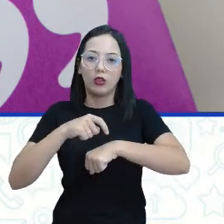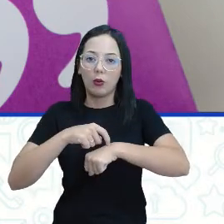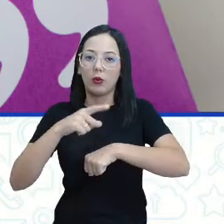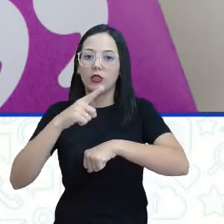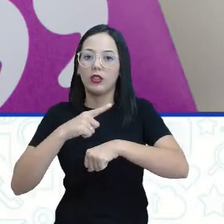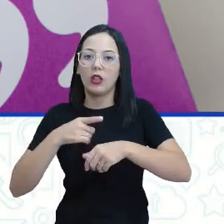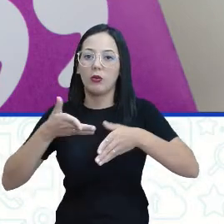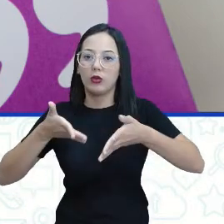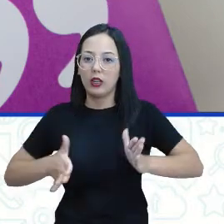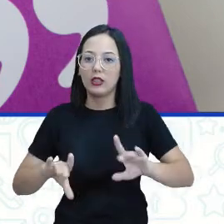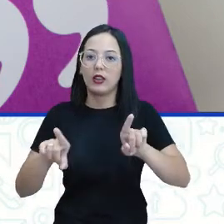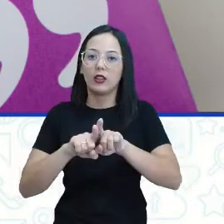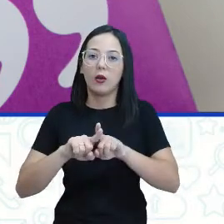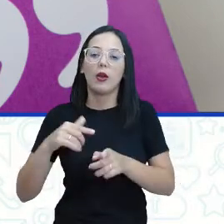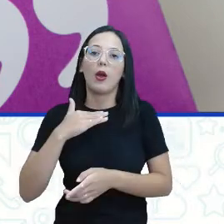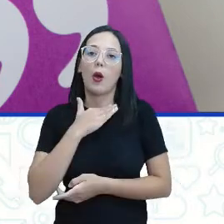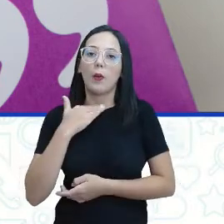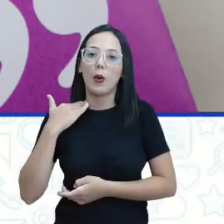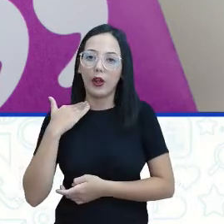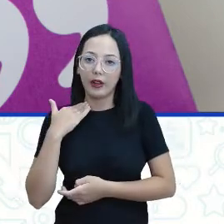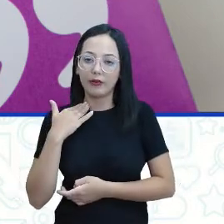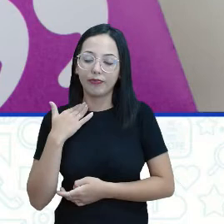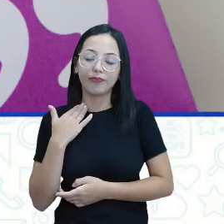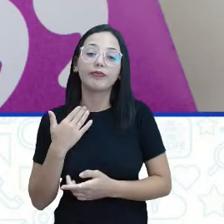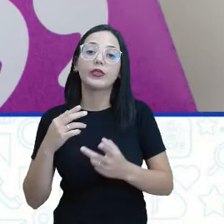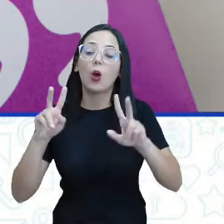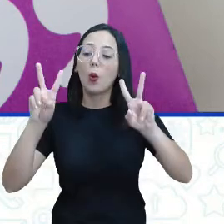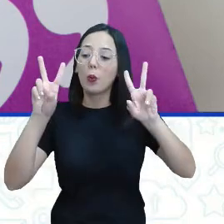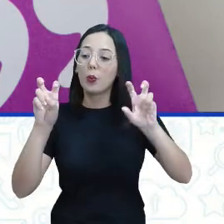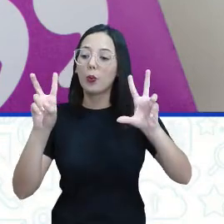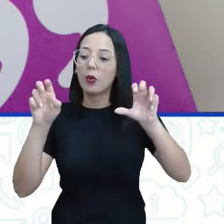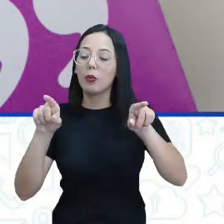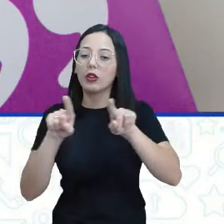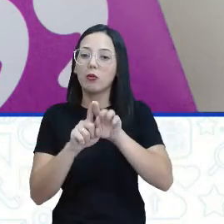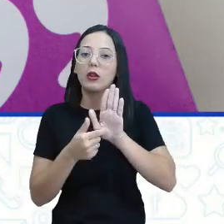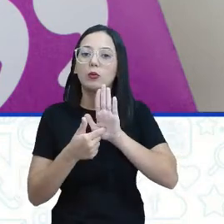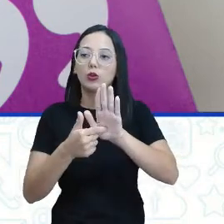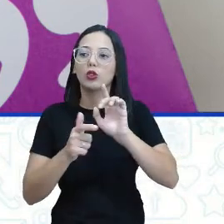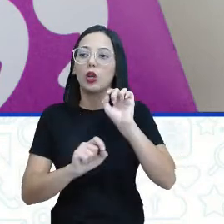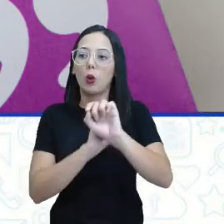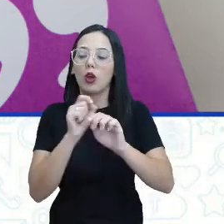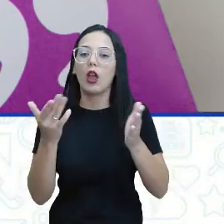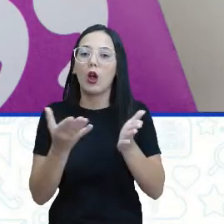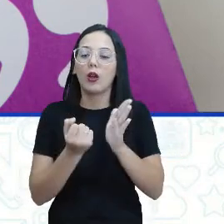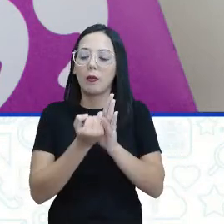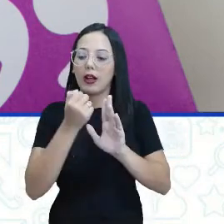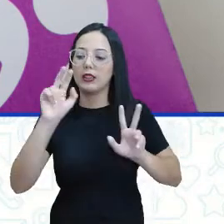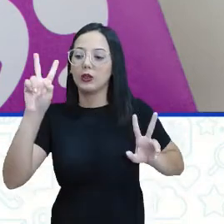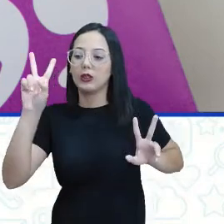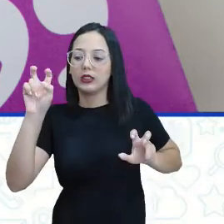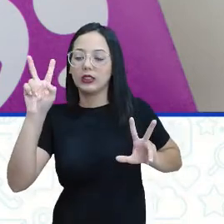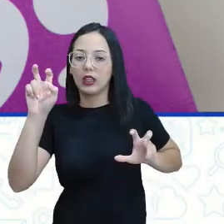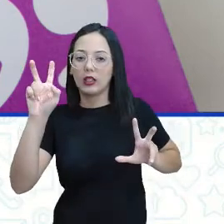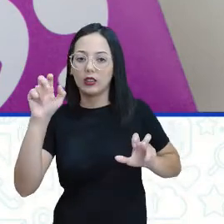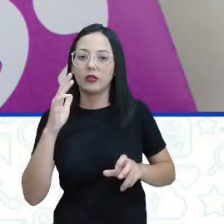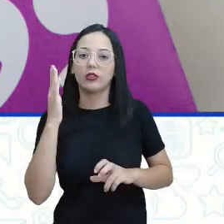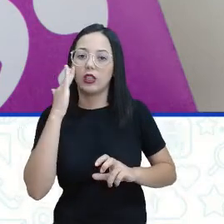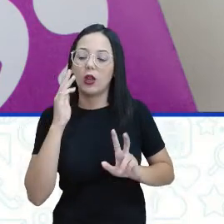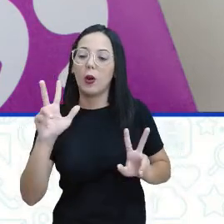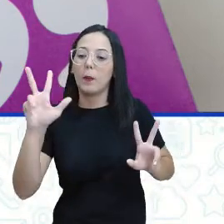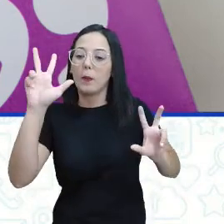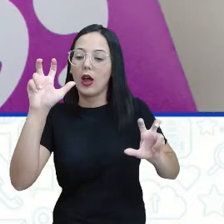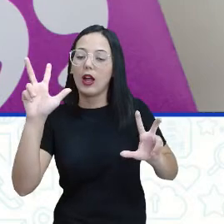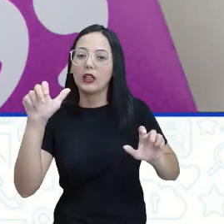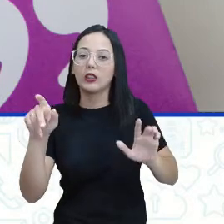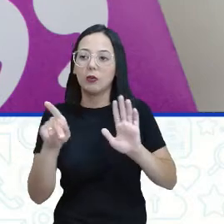para nascer e para morrer. Então, a aspa, ela vai indicar exatamente essa marcação da citação, marcando uma fala que